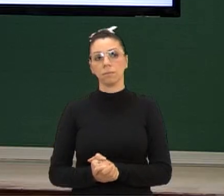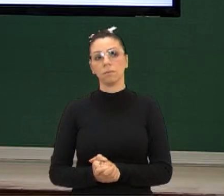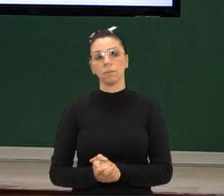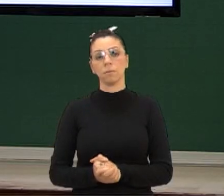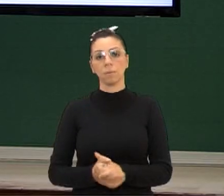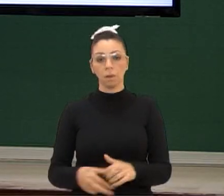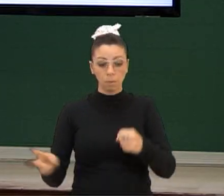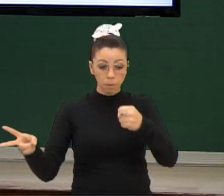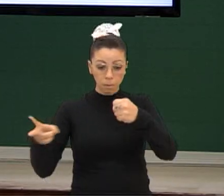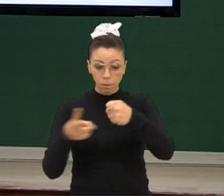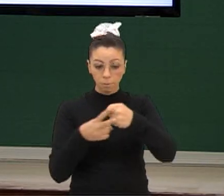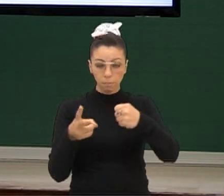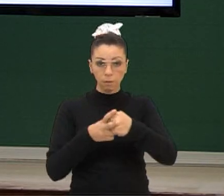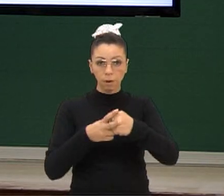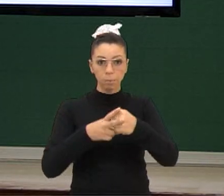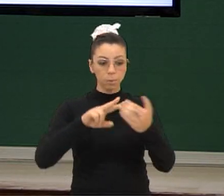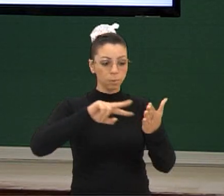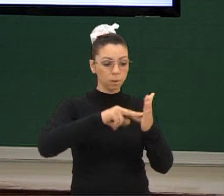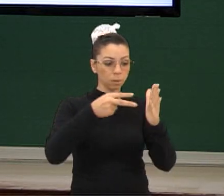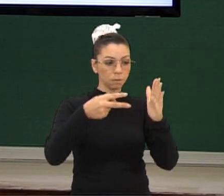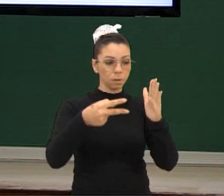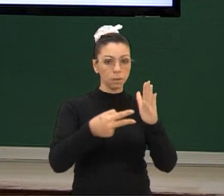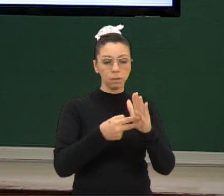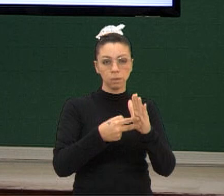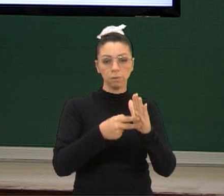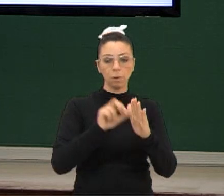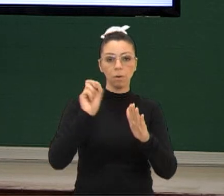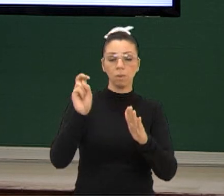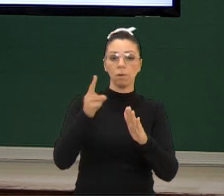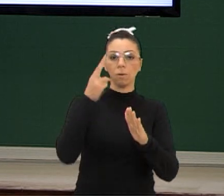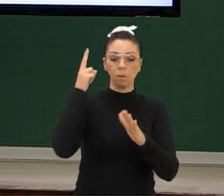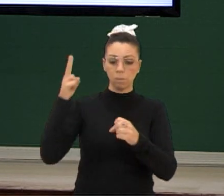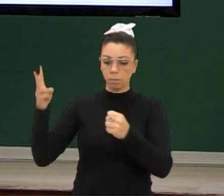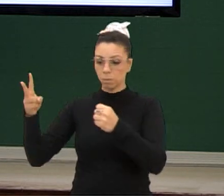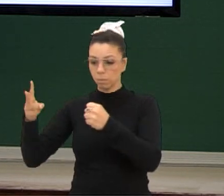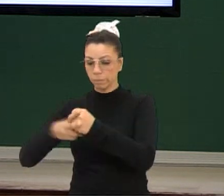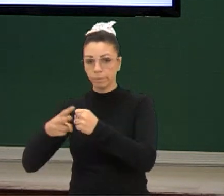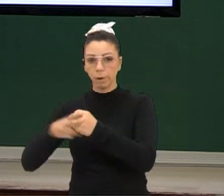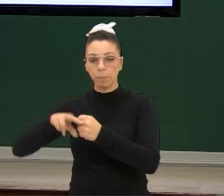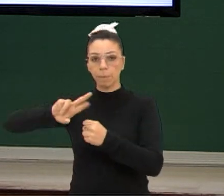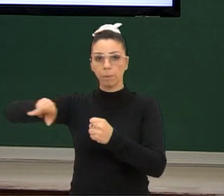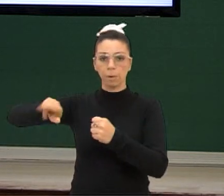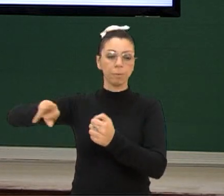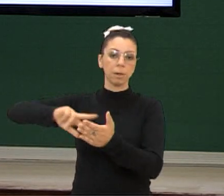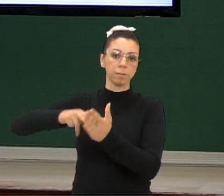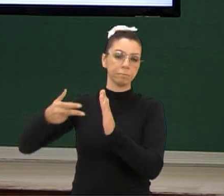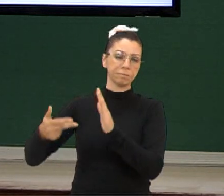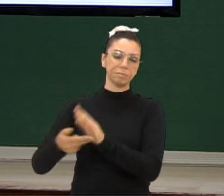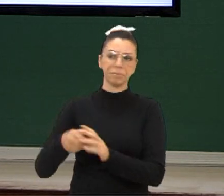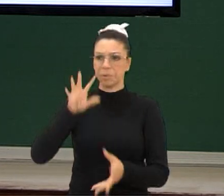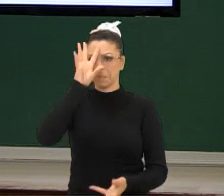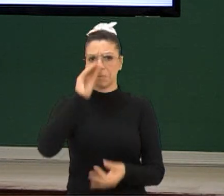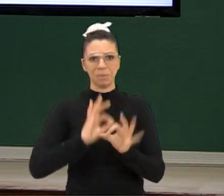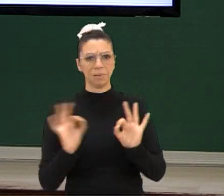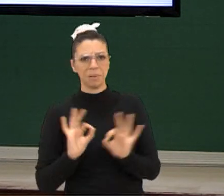ou nocionais e não significativos ou não nocionais. Não entendi nada, professor,